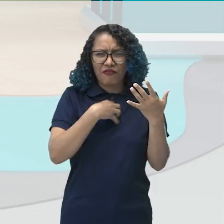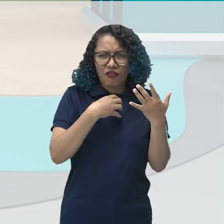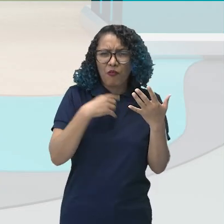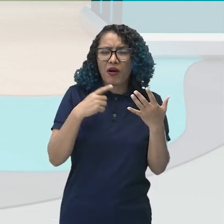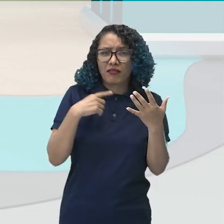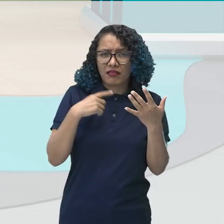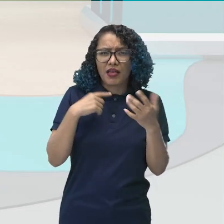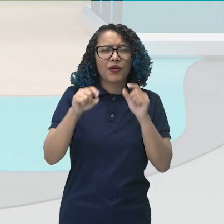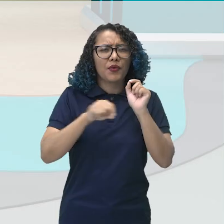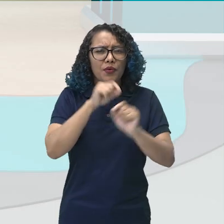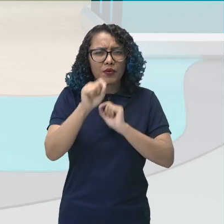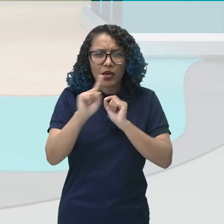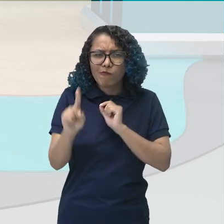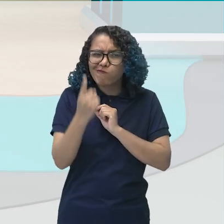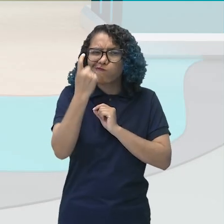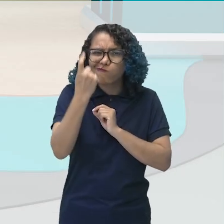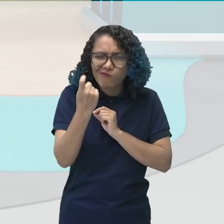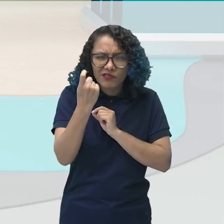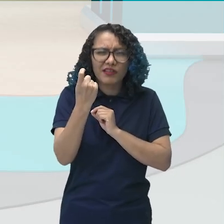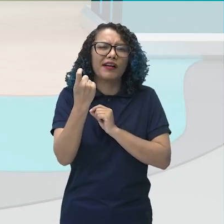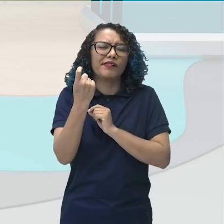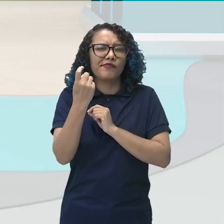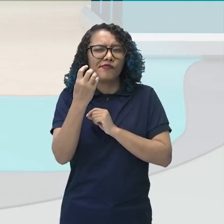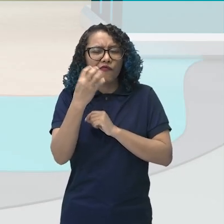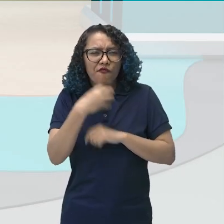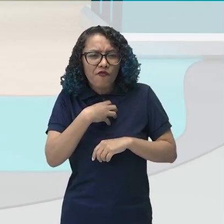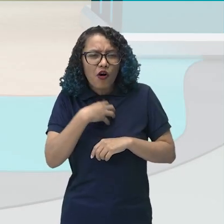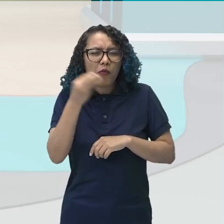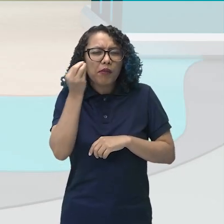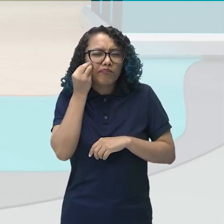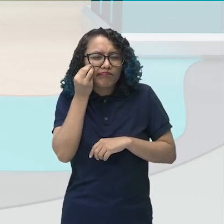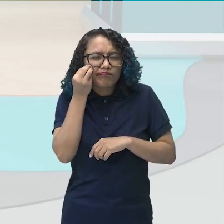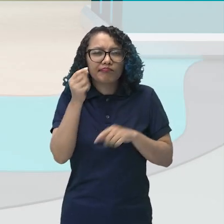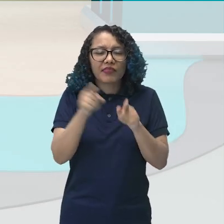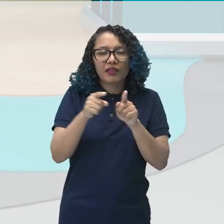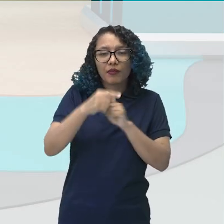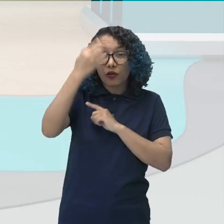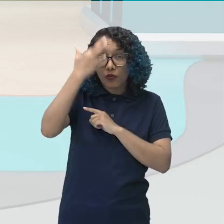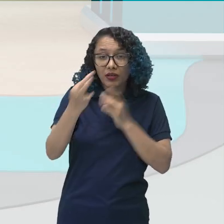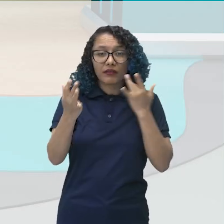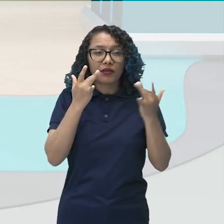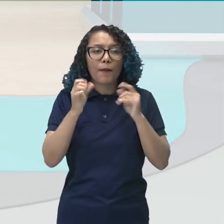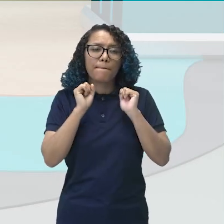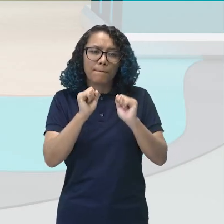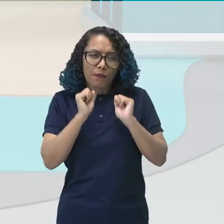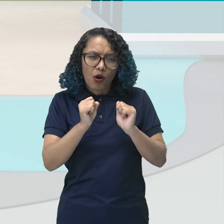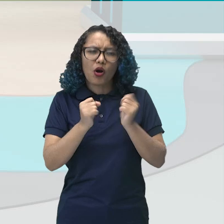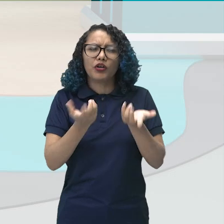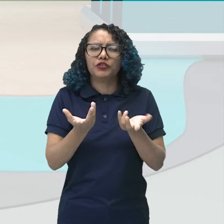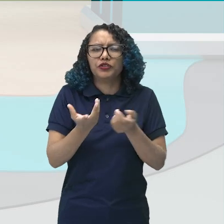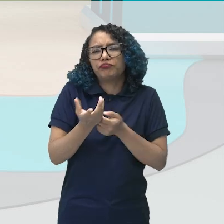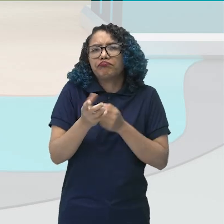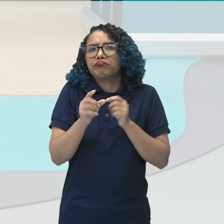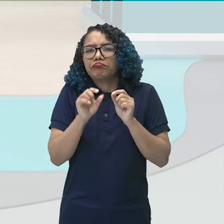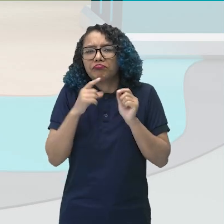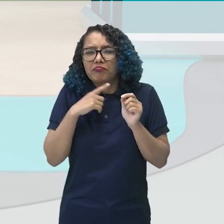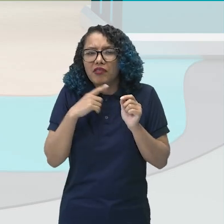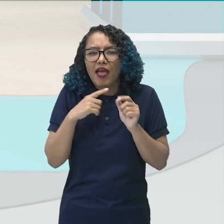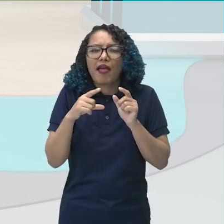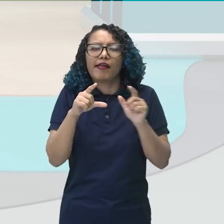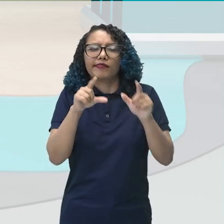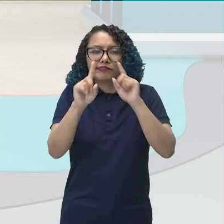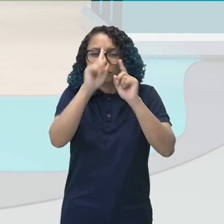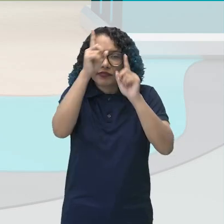cênico proporciona uma maneira única de experimentar e interpretar o teatro, oferecendo opções